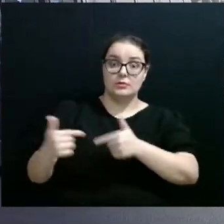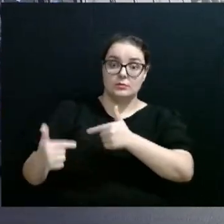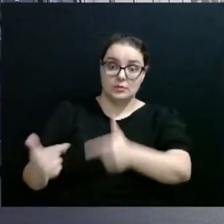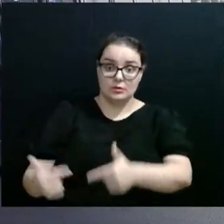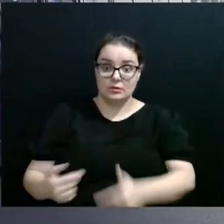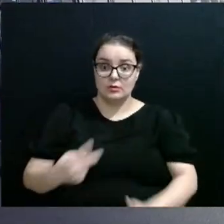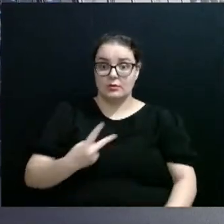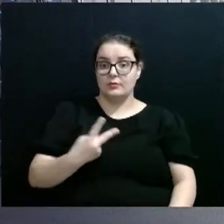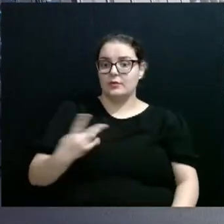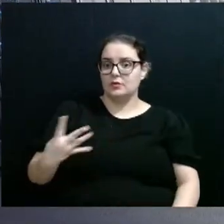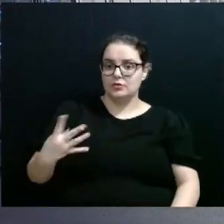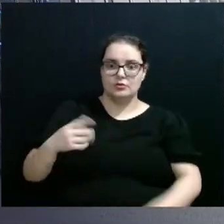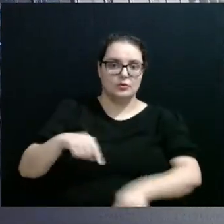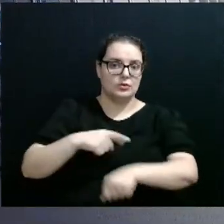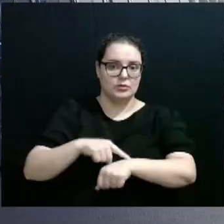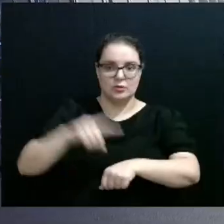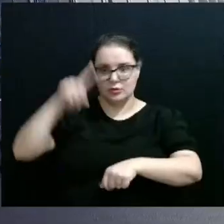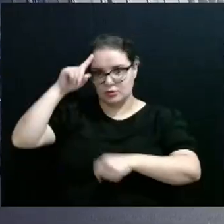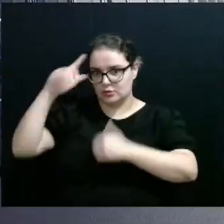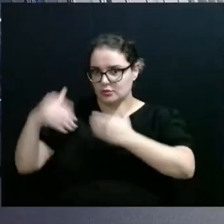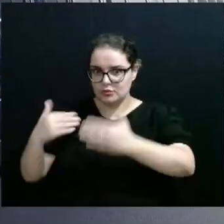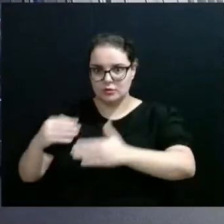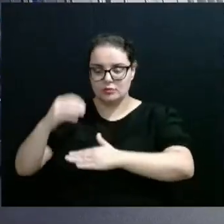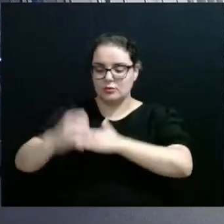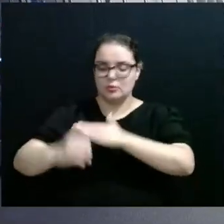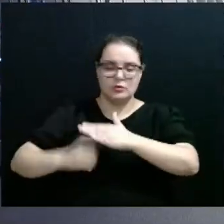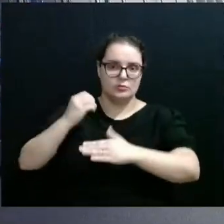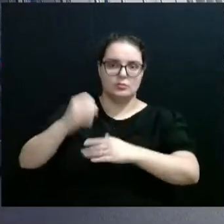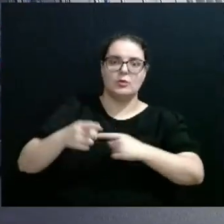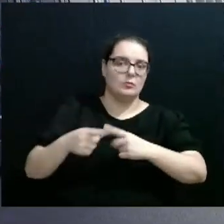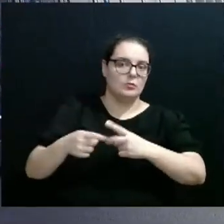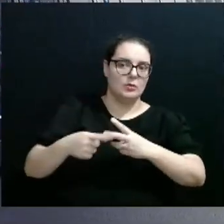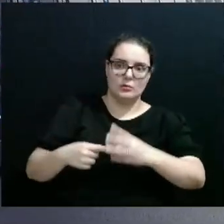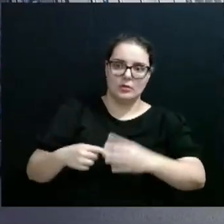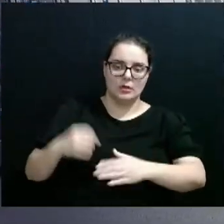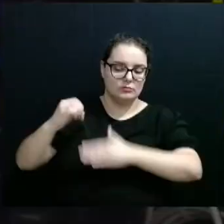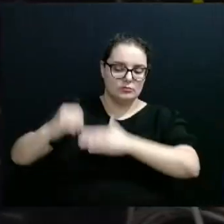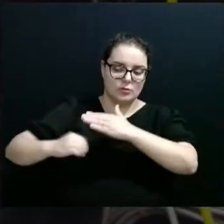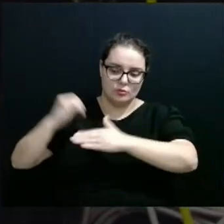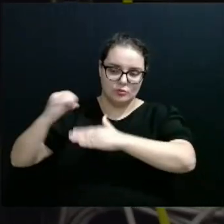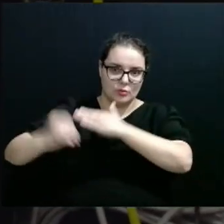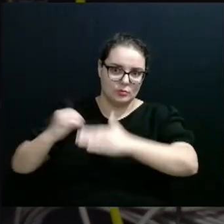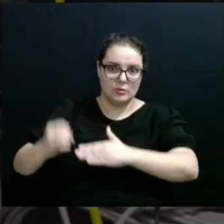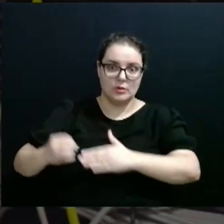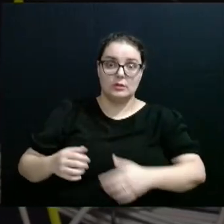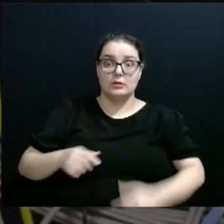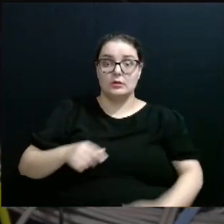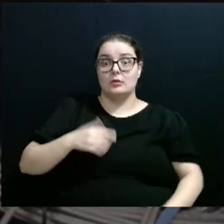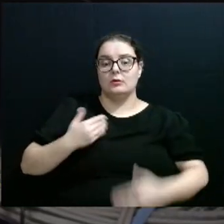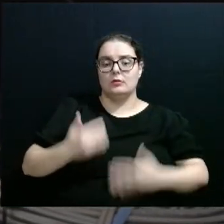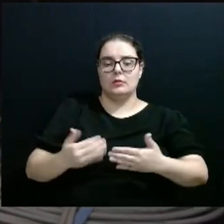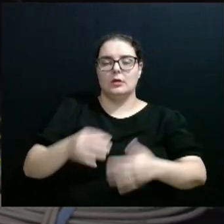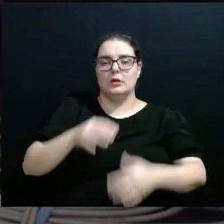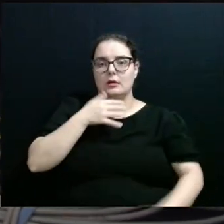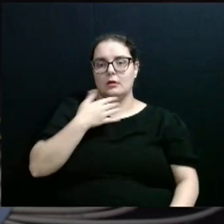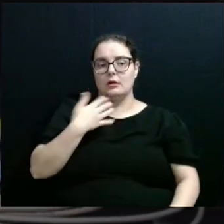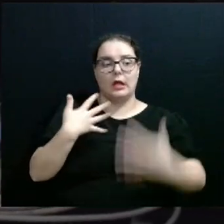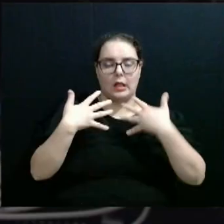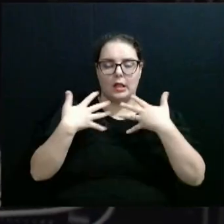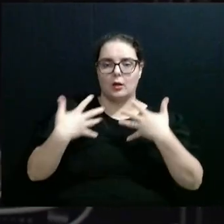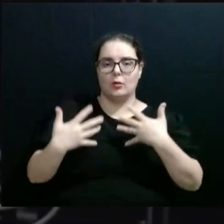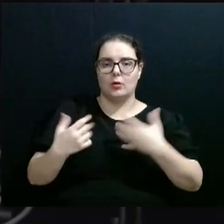horas por dia, todos os 7 dias da semana, então elas geram muito calor. Um dos mecanismos para